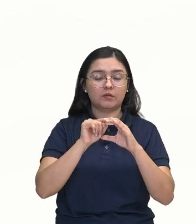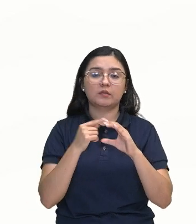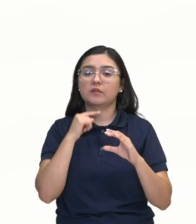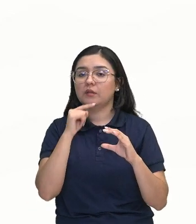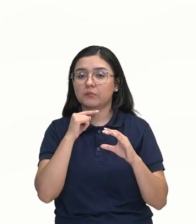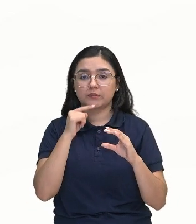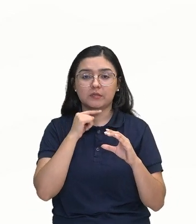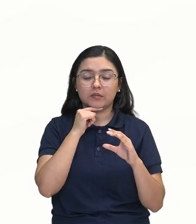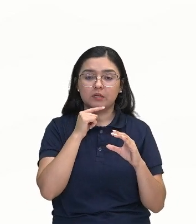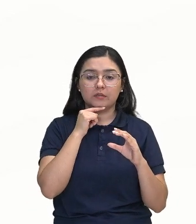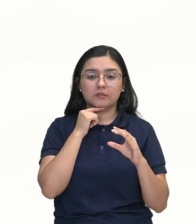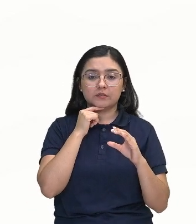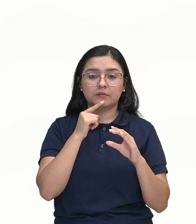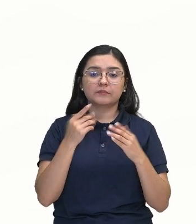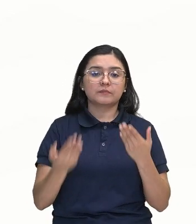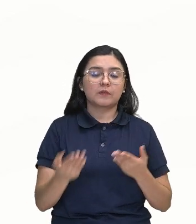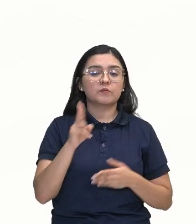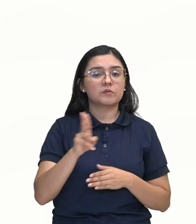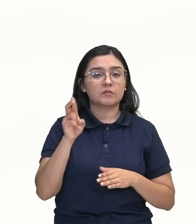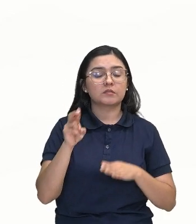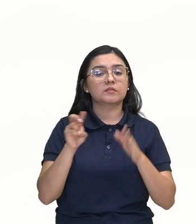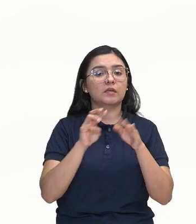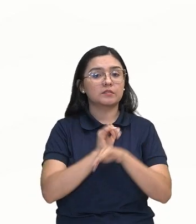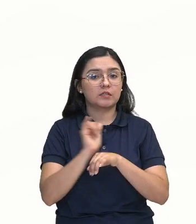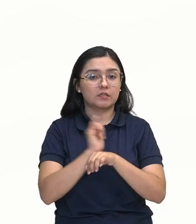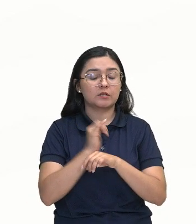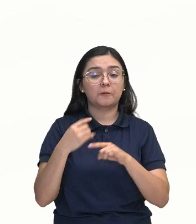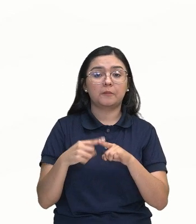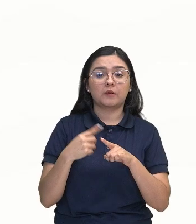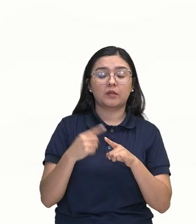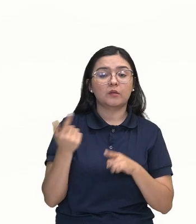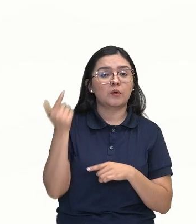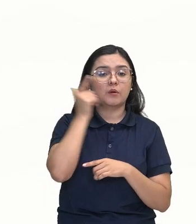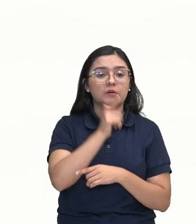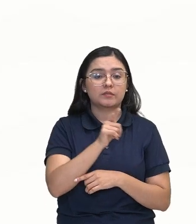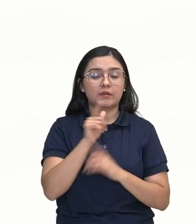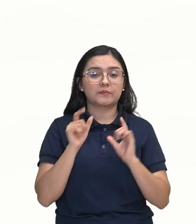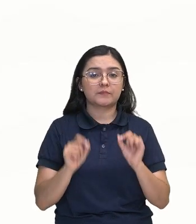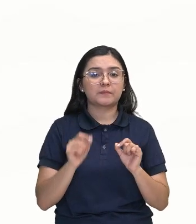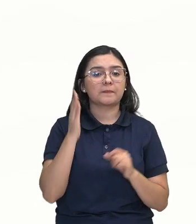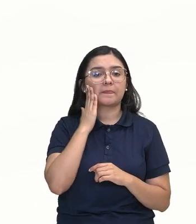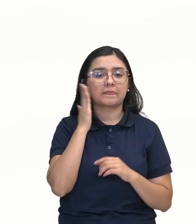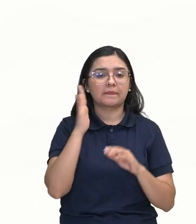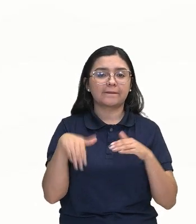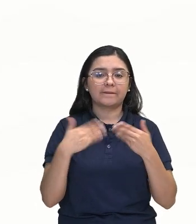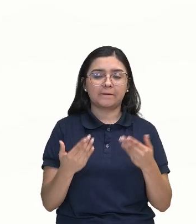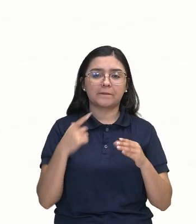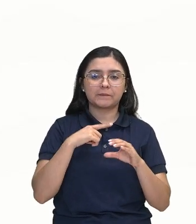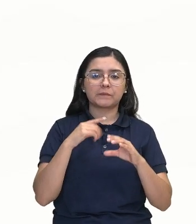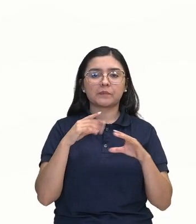pode adotar tal metodologia, justamente porque a gente não consegue definir a medida dos